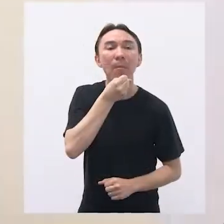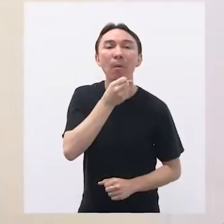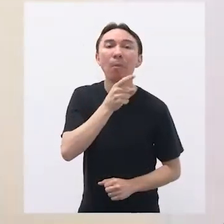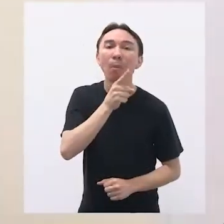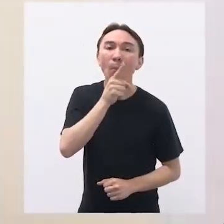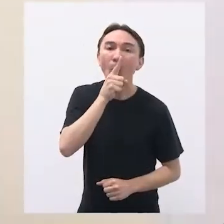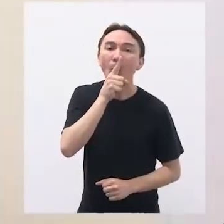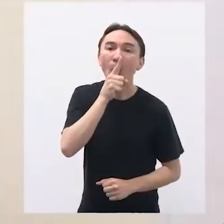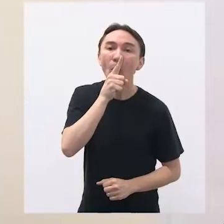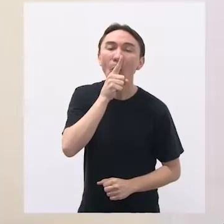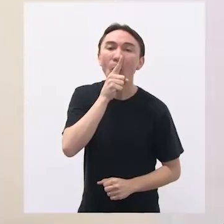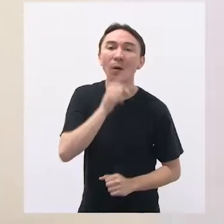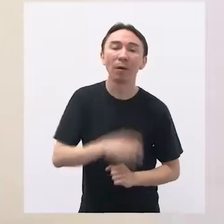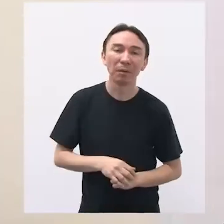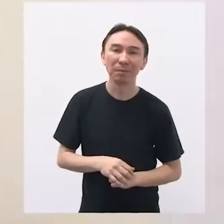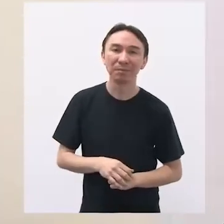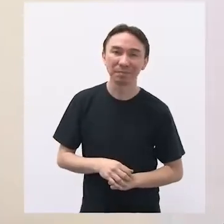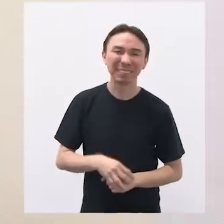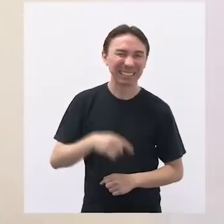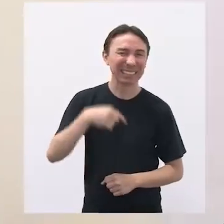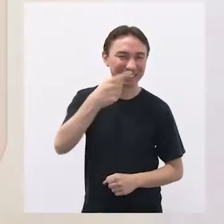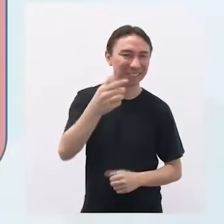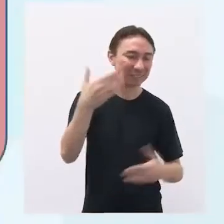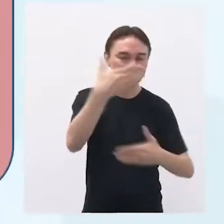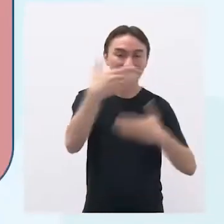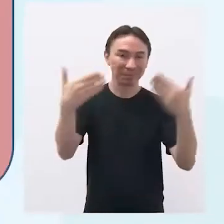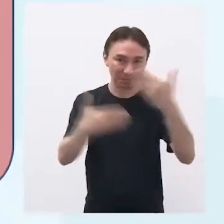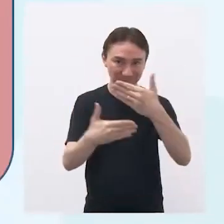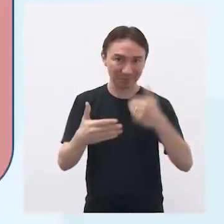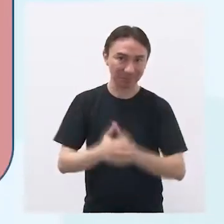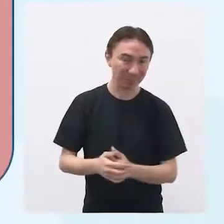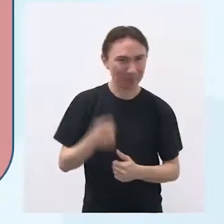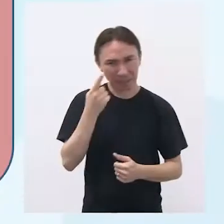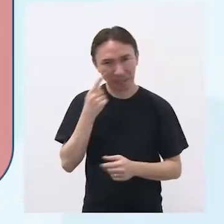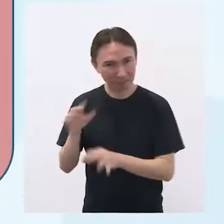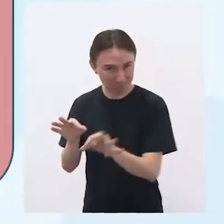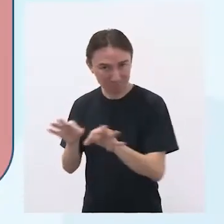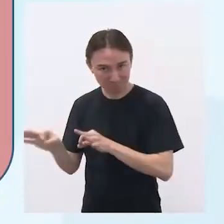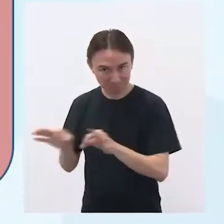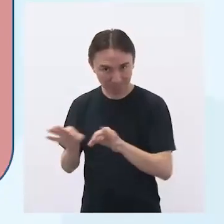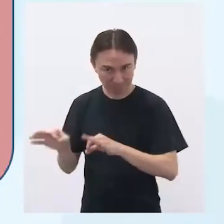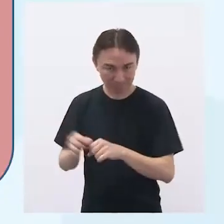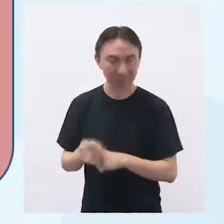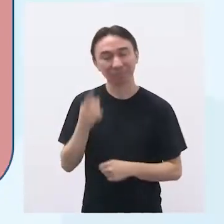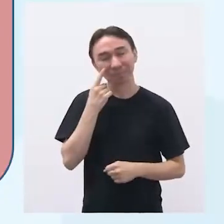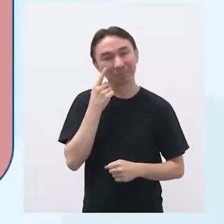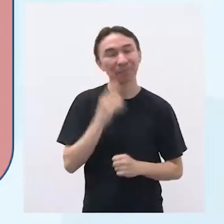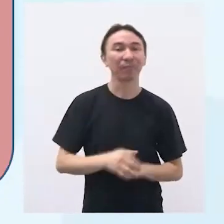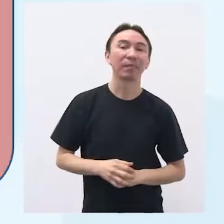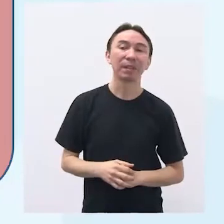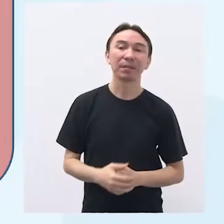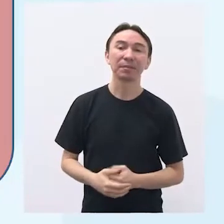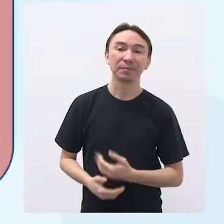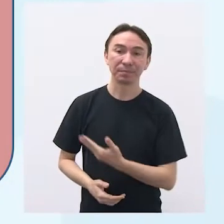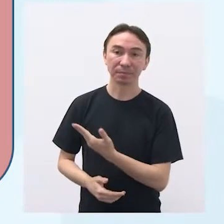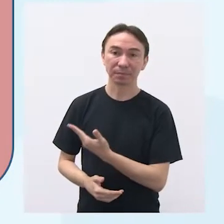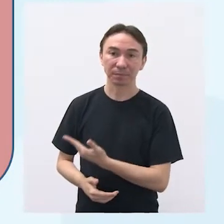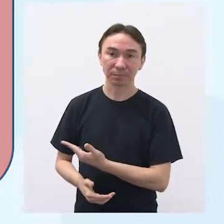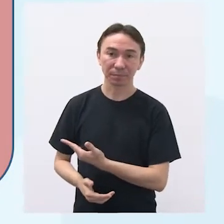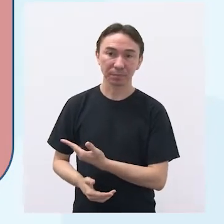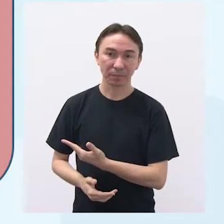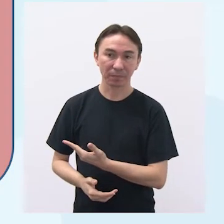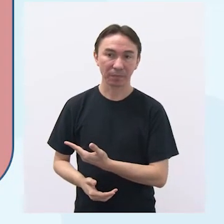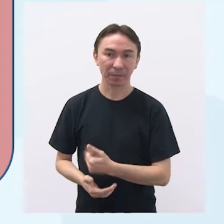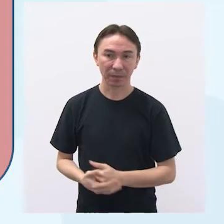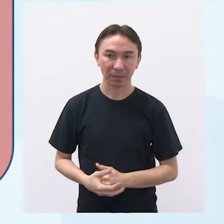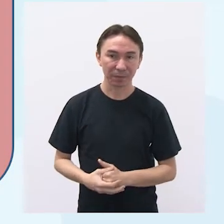Vamos lá, o próximo slide, enquanto a Raquel não chega, ela vai se ajustando aí, a gente vai passando. Bom, pressupõe-se